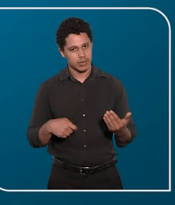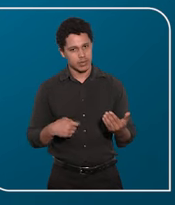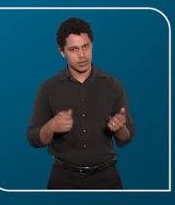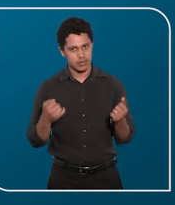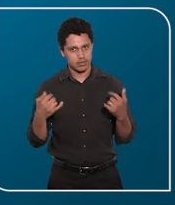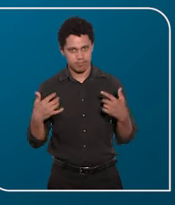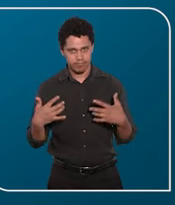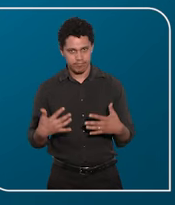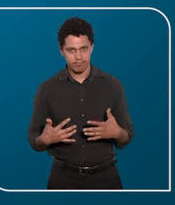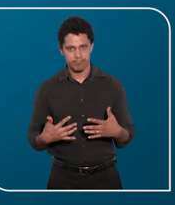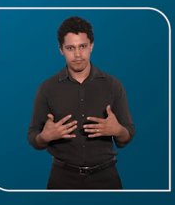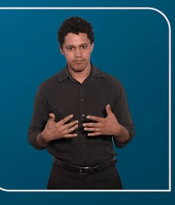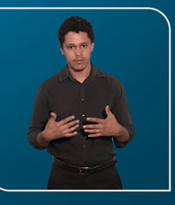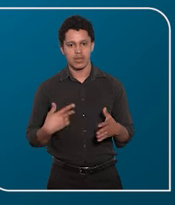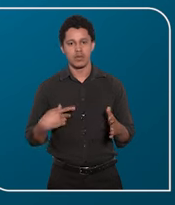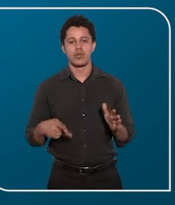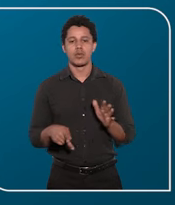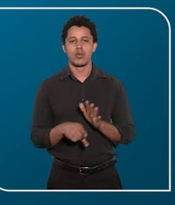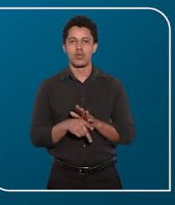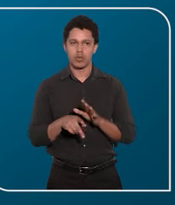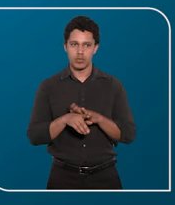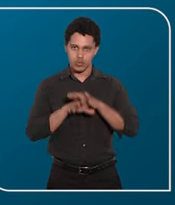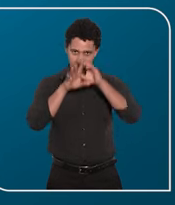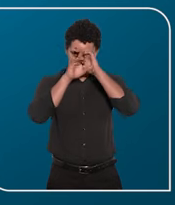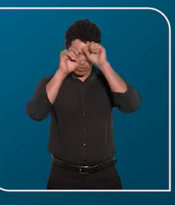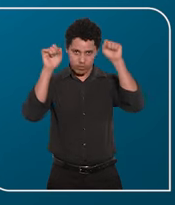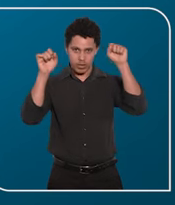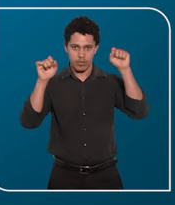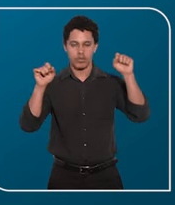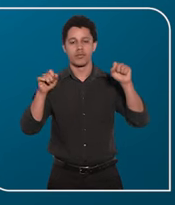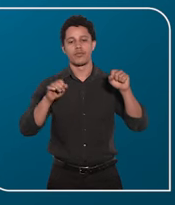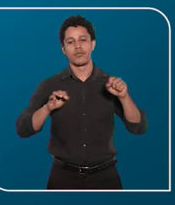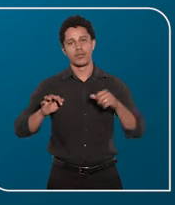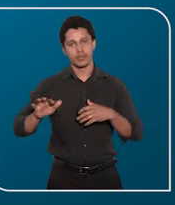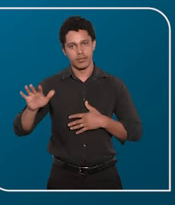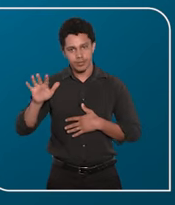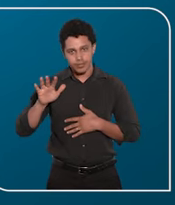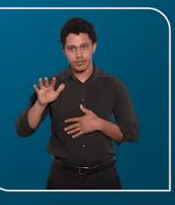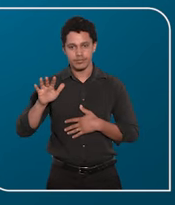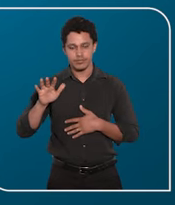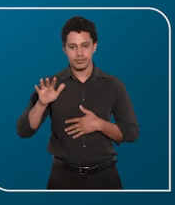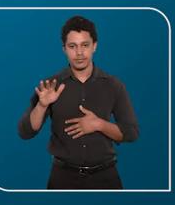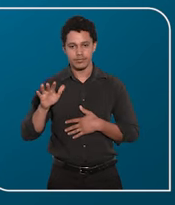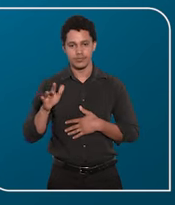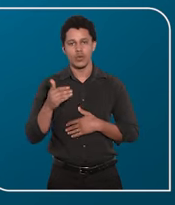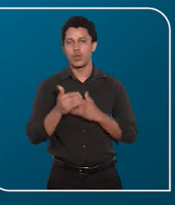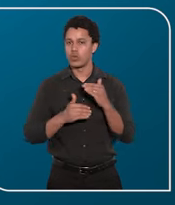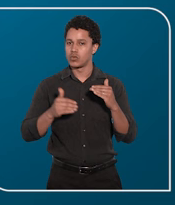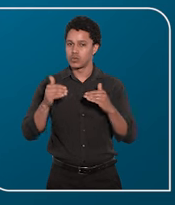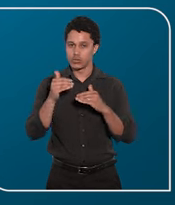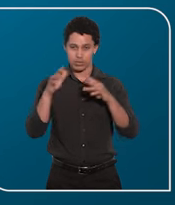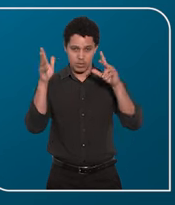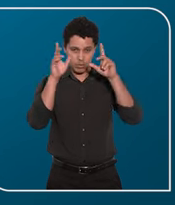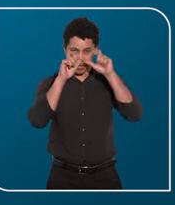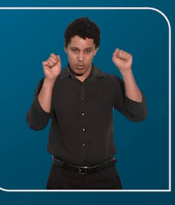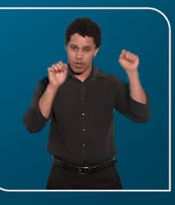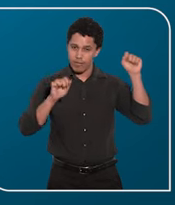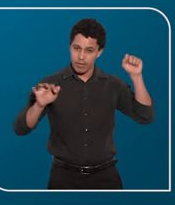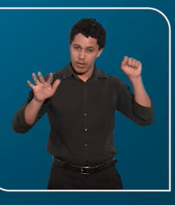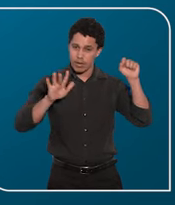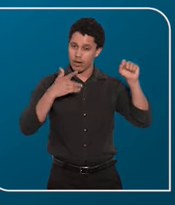arresto proferido pelo nosso Supremo Tribunal Federal, onde o Supremo foi instado a julgar